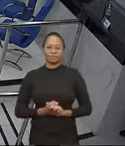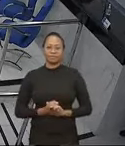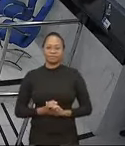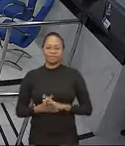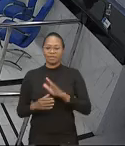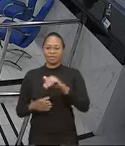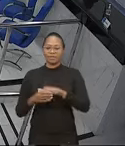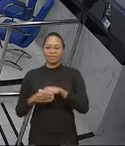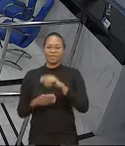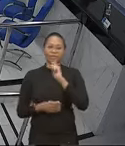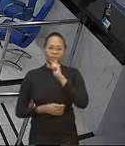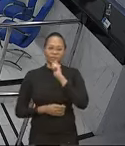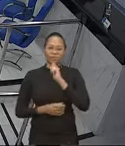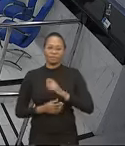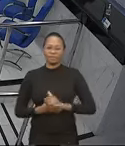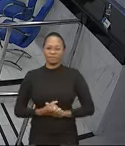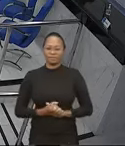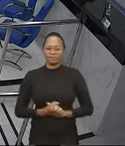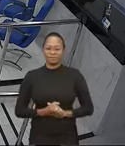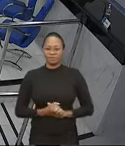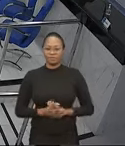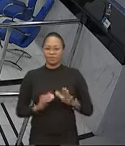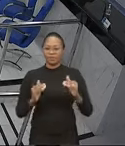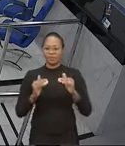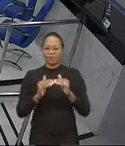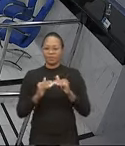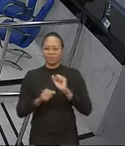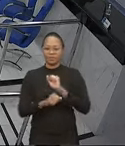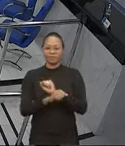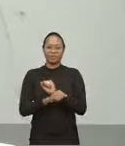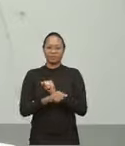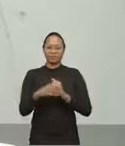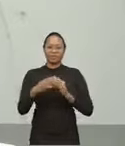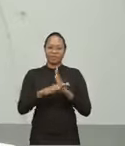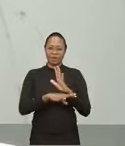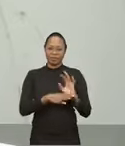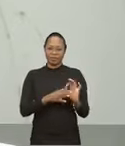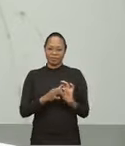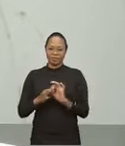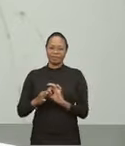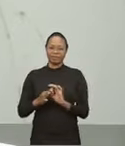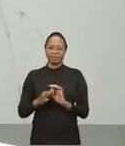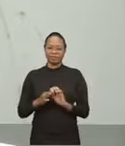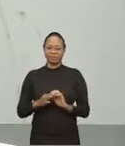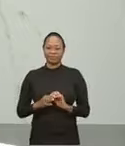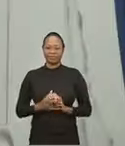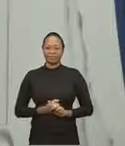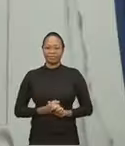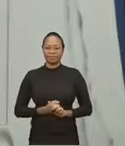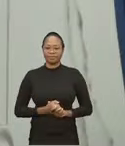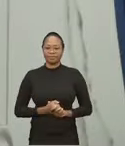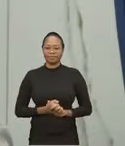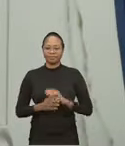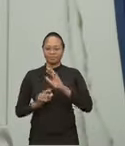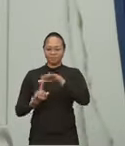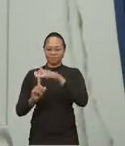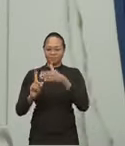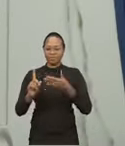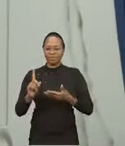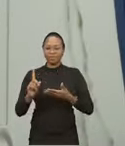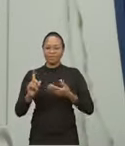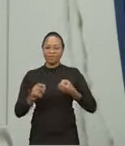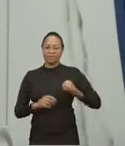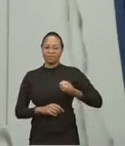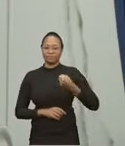Em votação. Em ordem permanece como está, aprovado por unanimidade. Próxima matéria, senhor presidente. Moção de aplauso, senhor presidente,